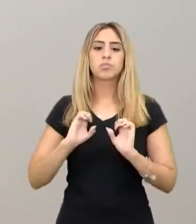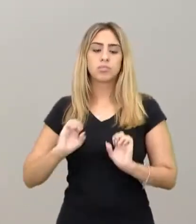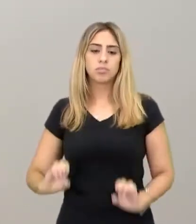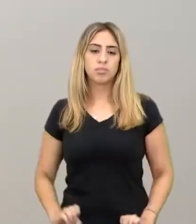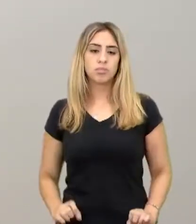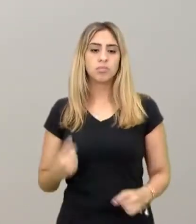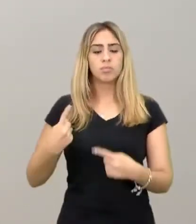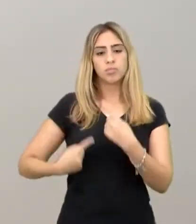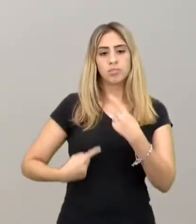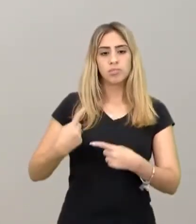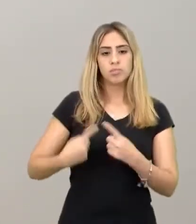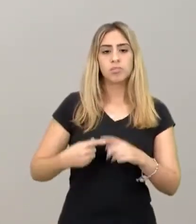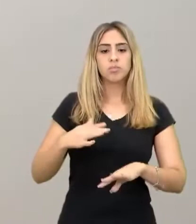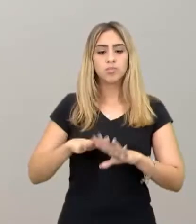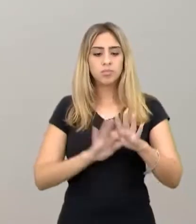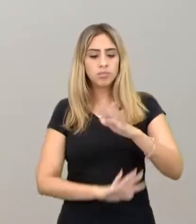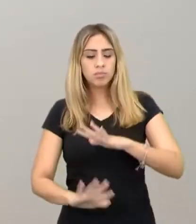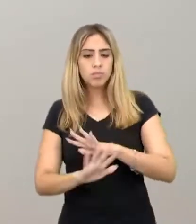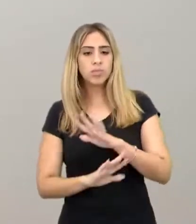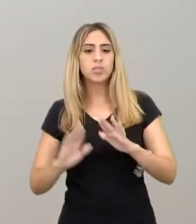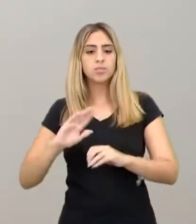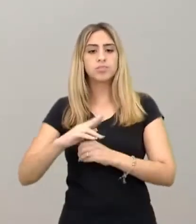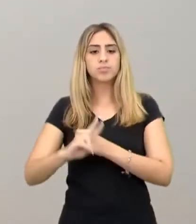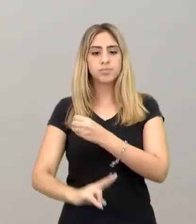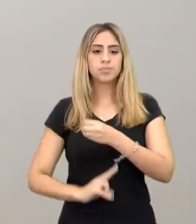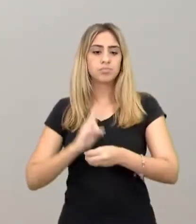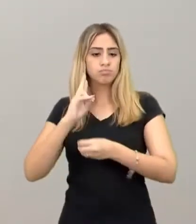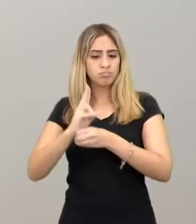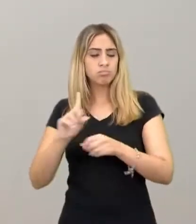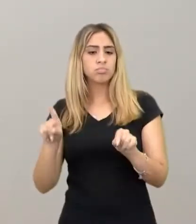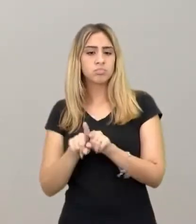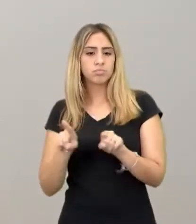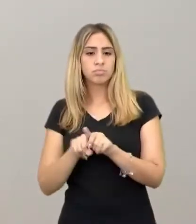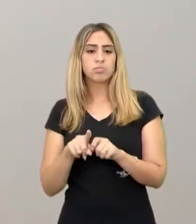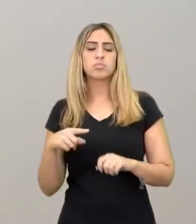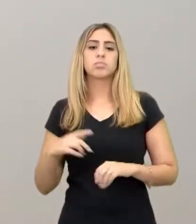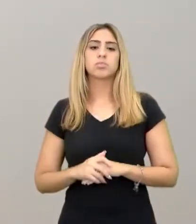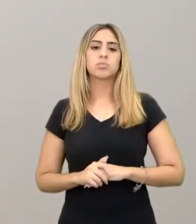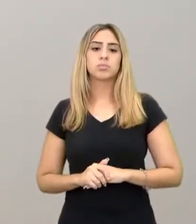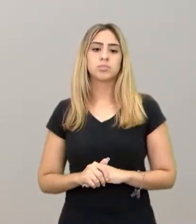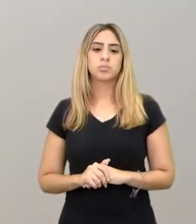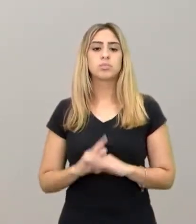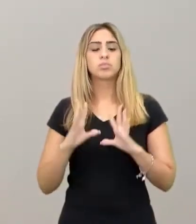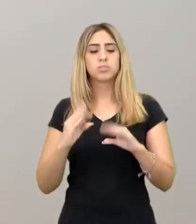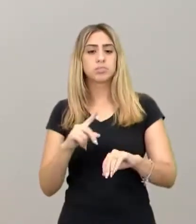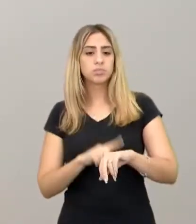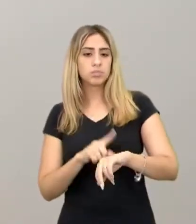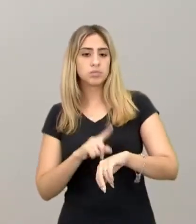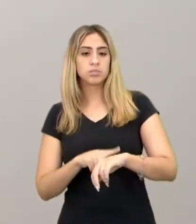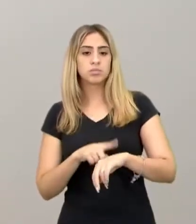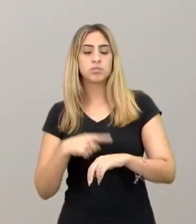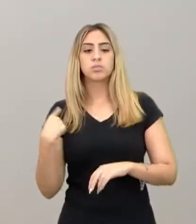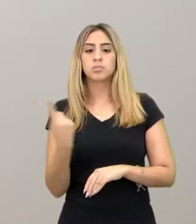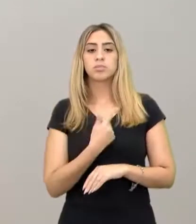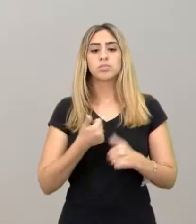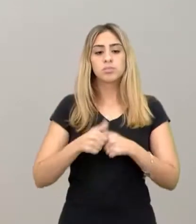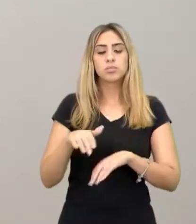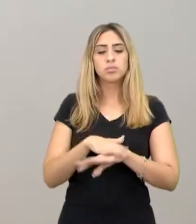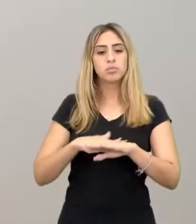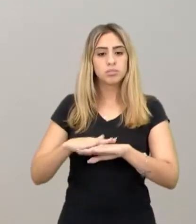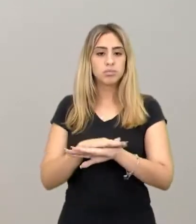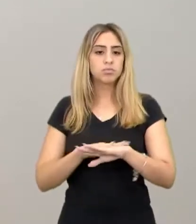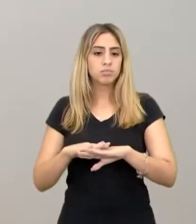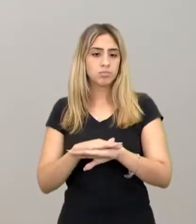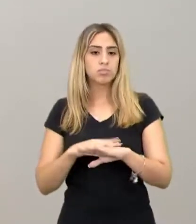ética, a política, meio ambiente, sustentabilidade, né? Então, assim, a todo momento, né, nós estaremos conversando.